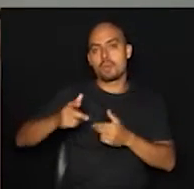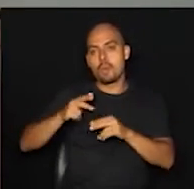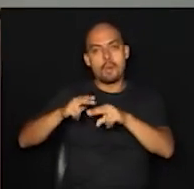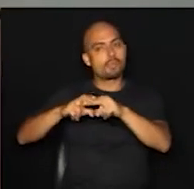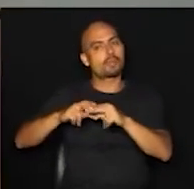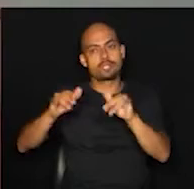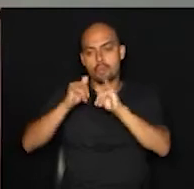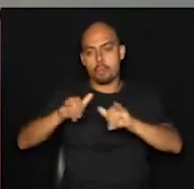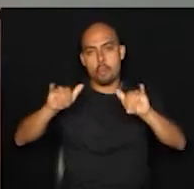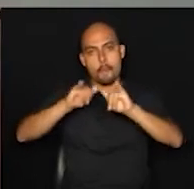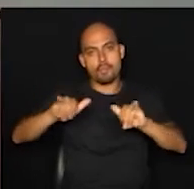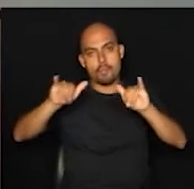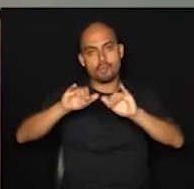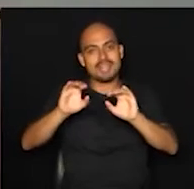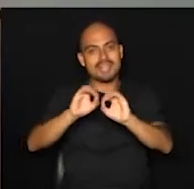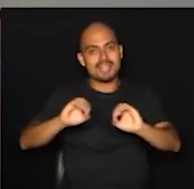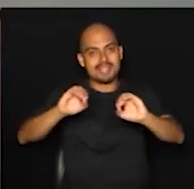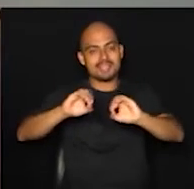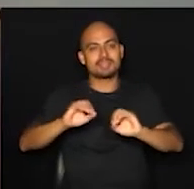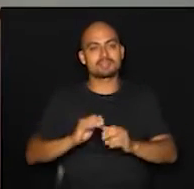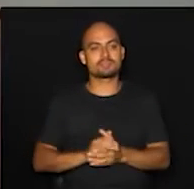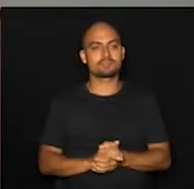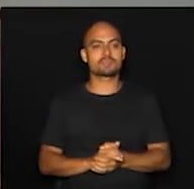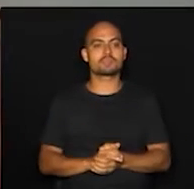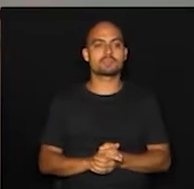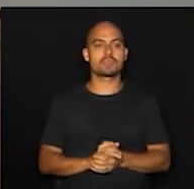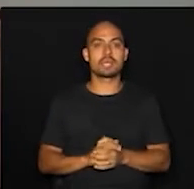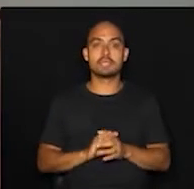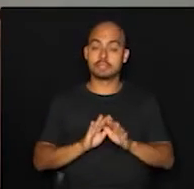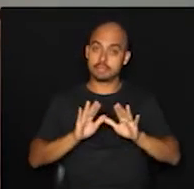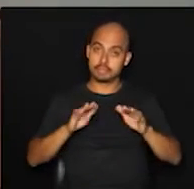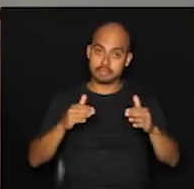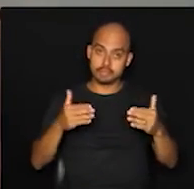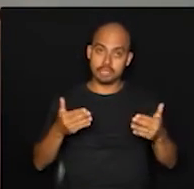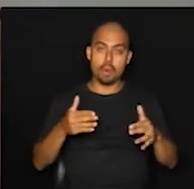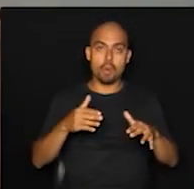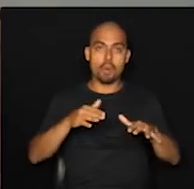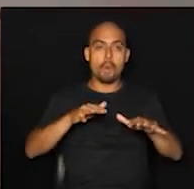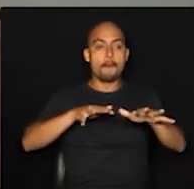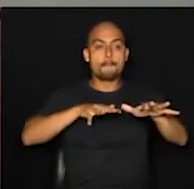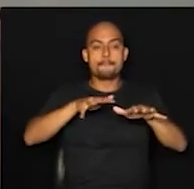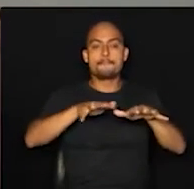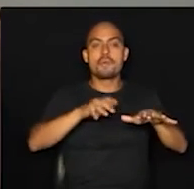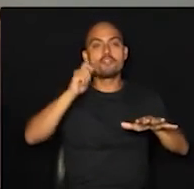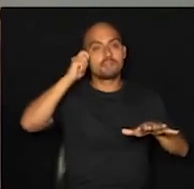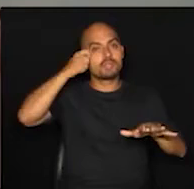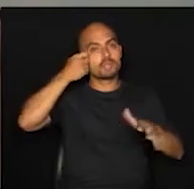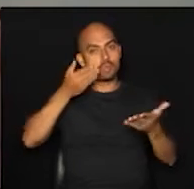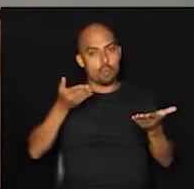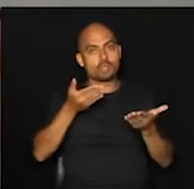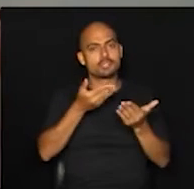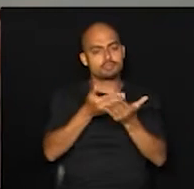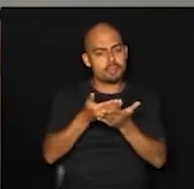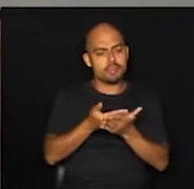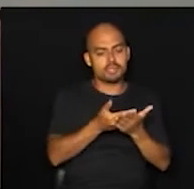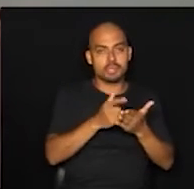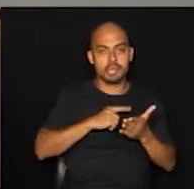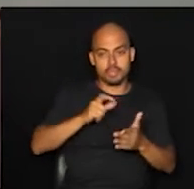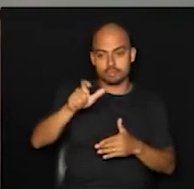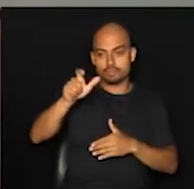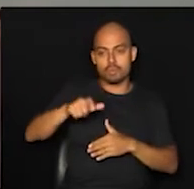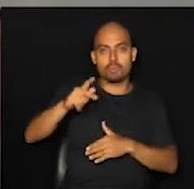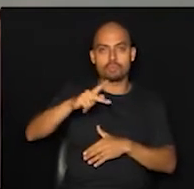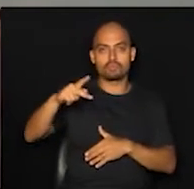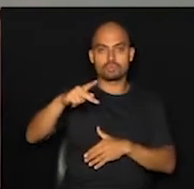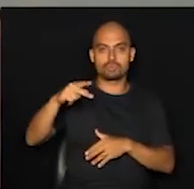negro, parte do movimento negro, né, está estudando isso, analisando. A gente tem agora um professor aí da